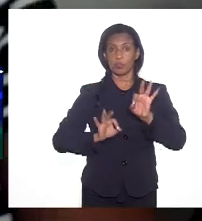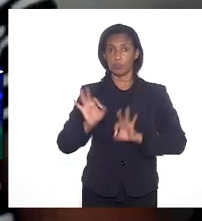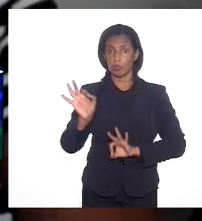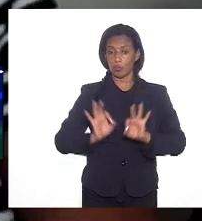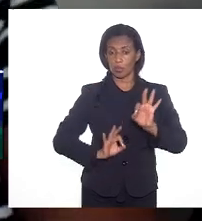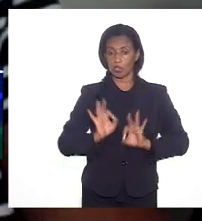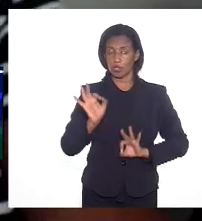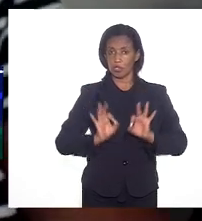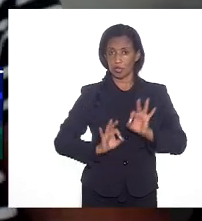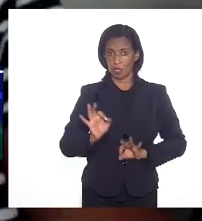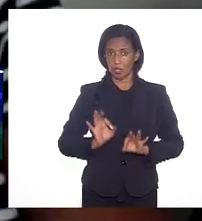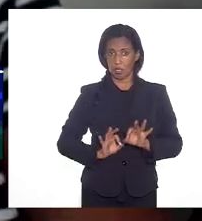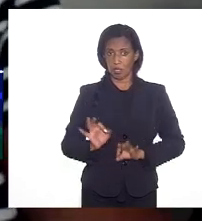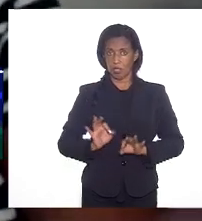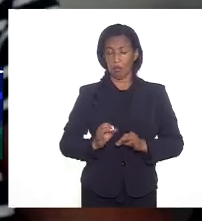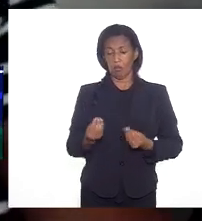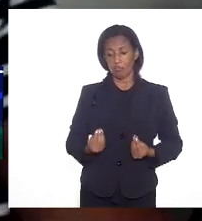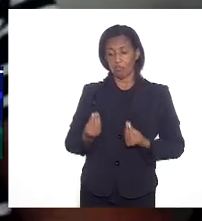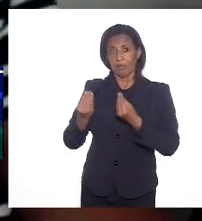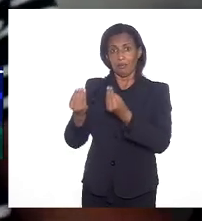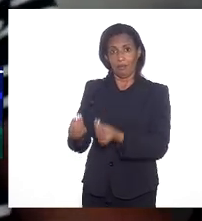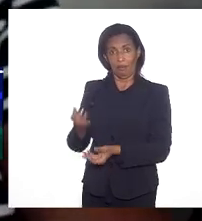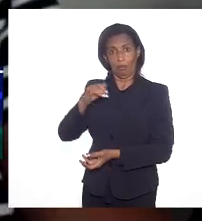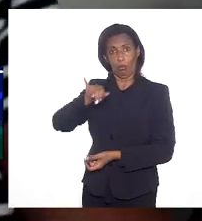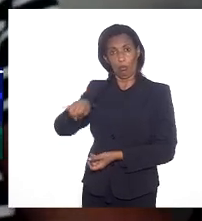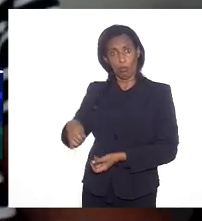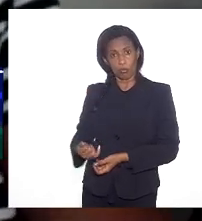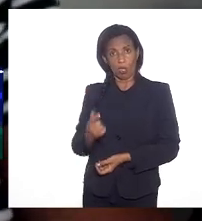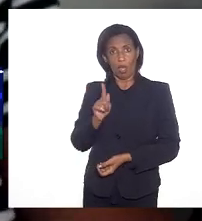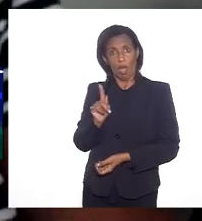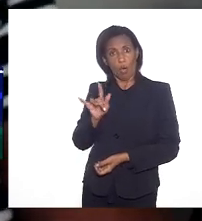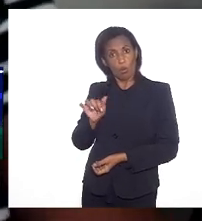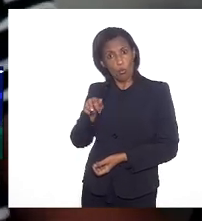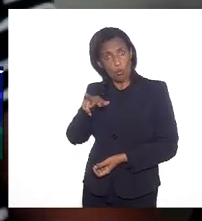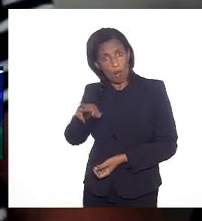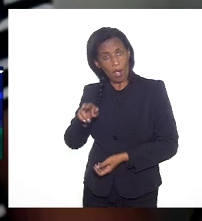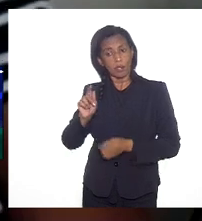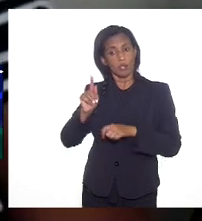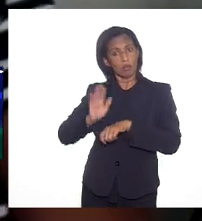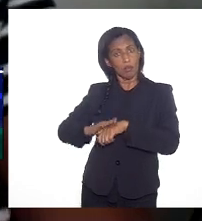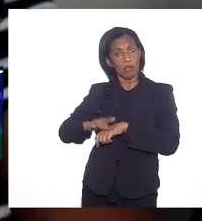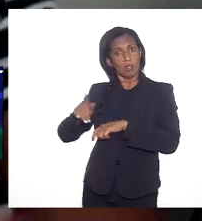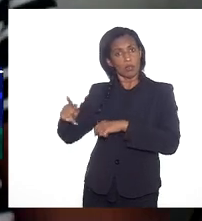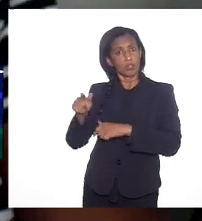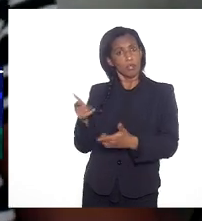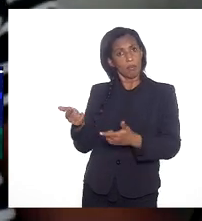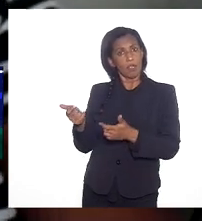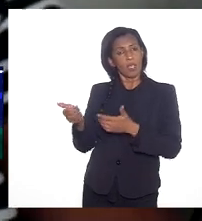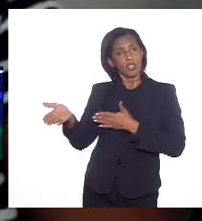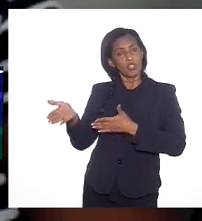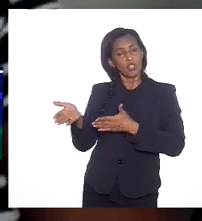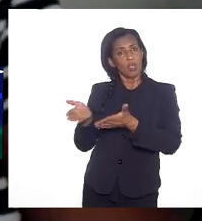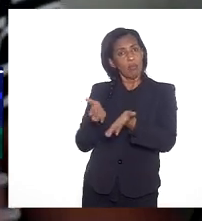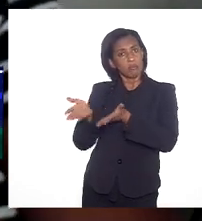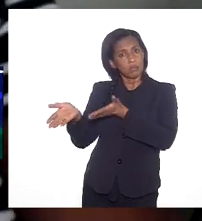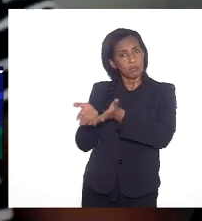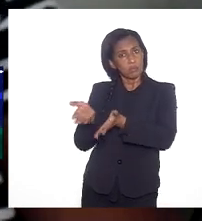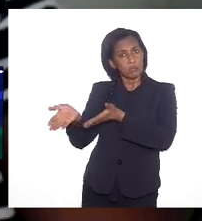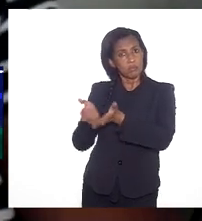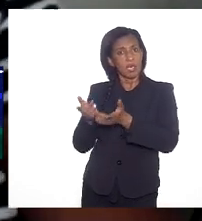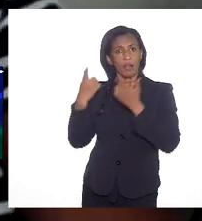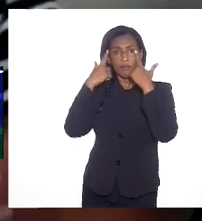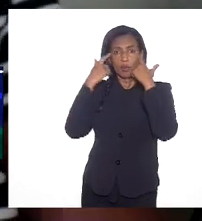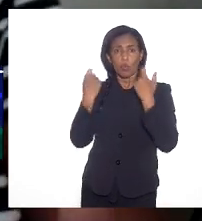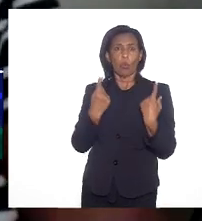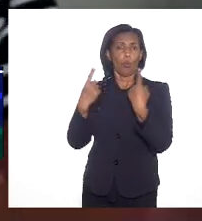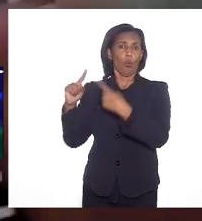cunho, que dá a oportunidade do guarda municipal também desempenhar essa função de mediador em relação à violência contra a